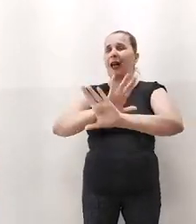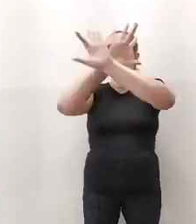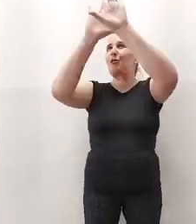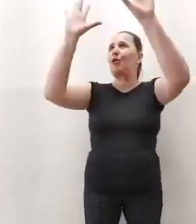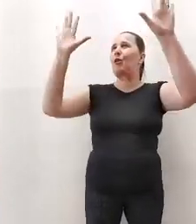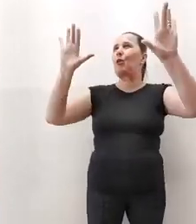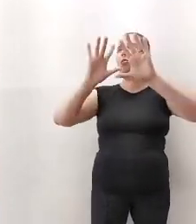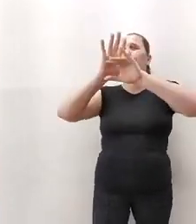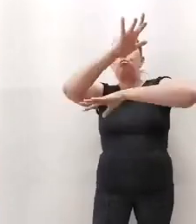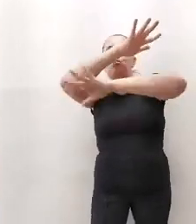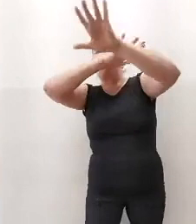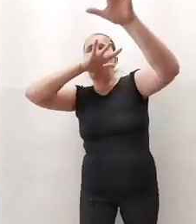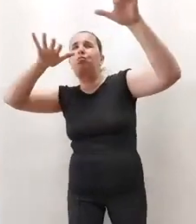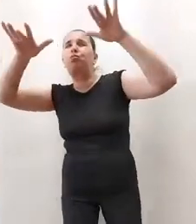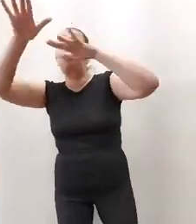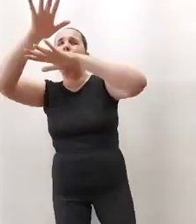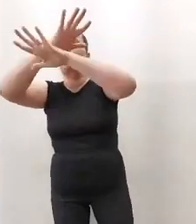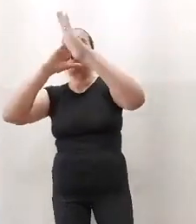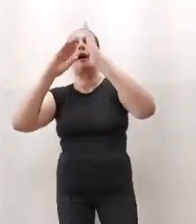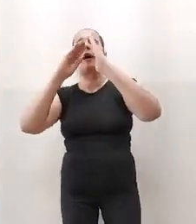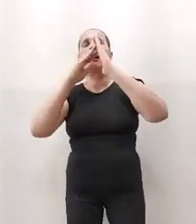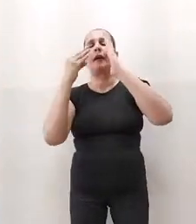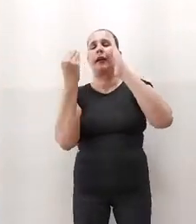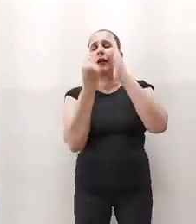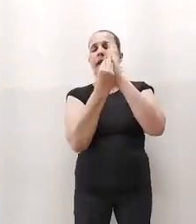Senhor encheu a casa de Deus.